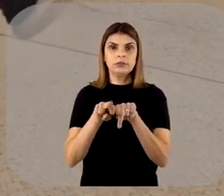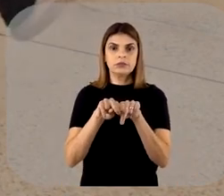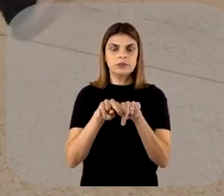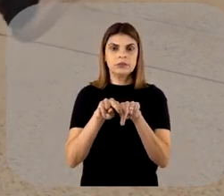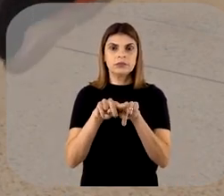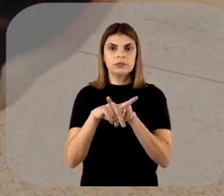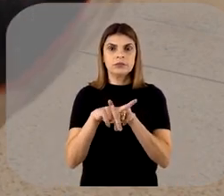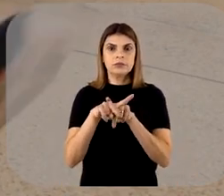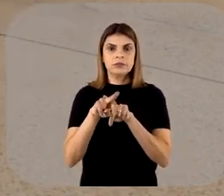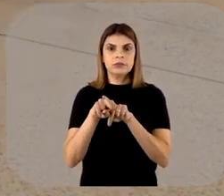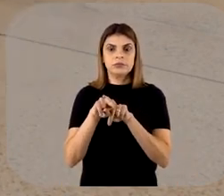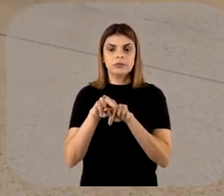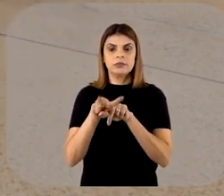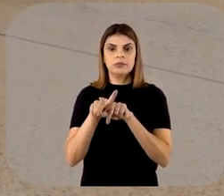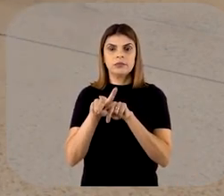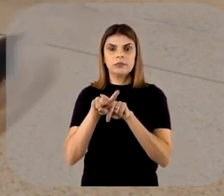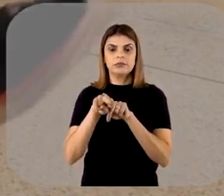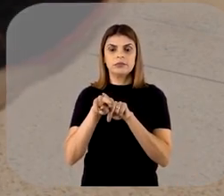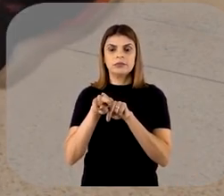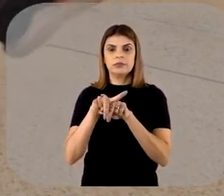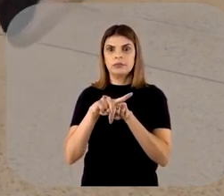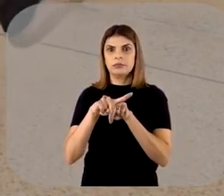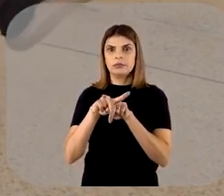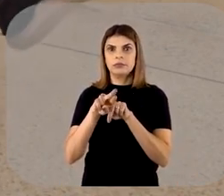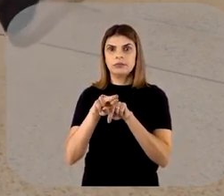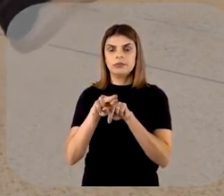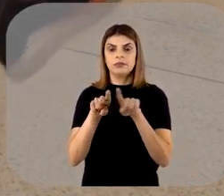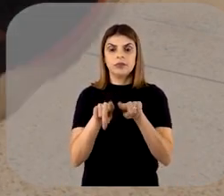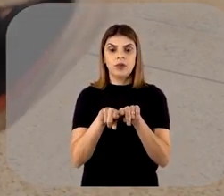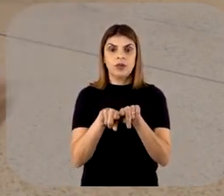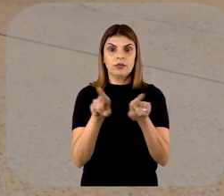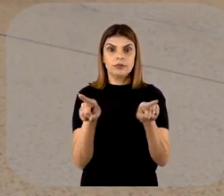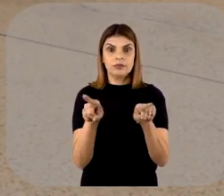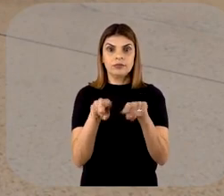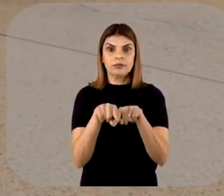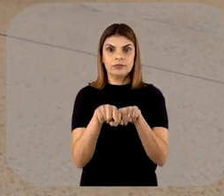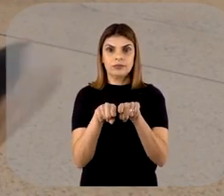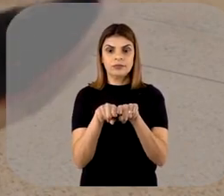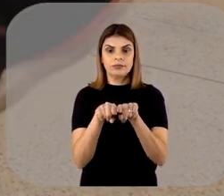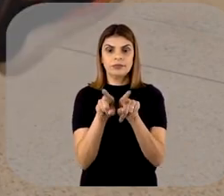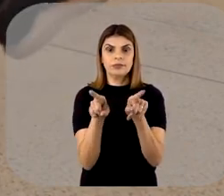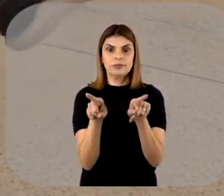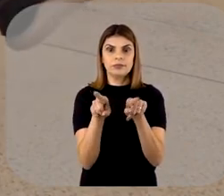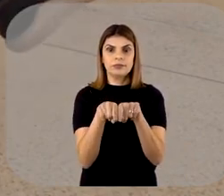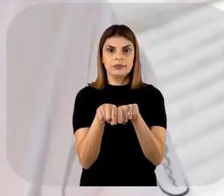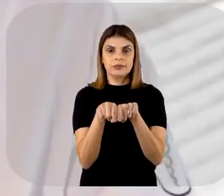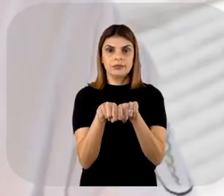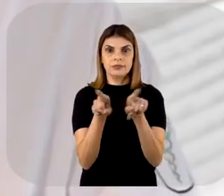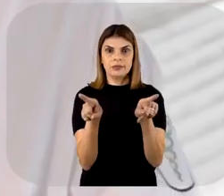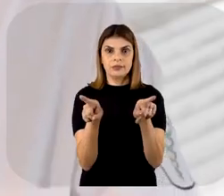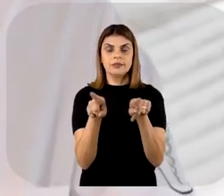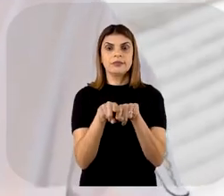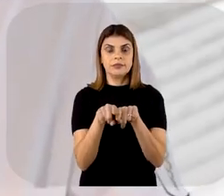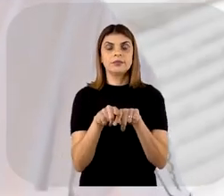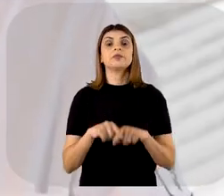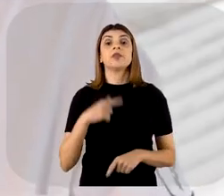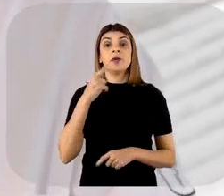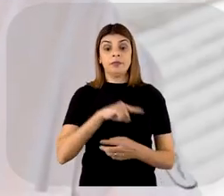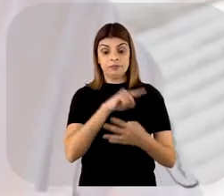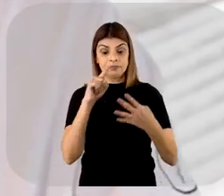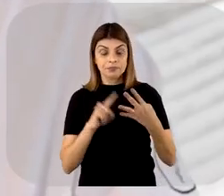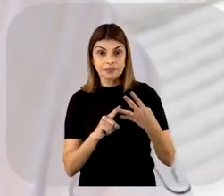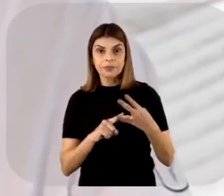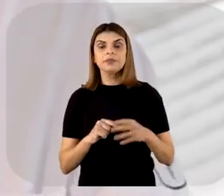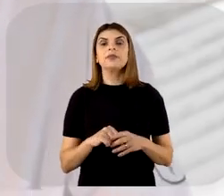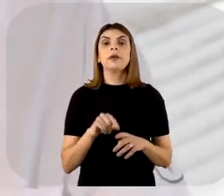abrindo as pernas nesse momento sentada, com as pernas esticadas e abrindo as pernas. Outro movimento,